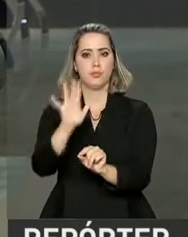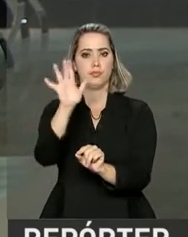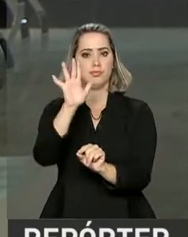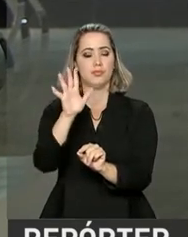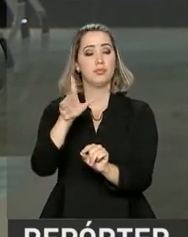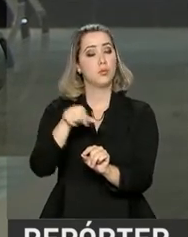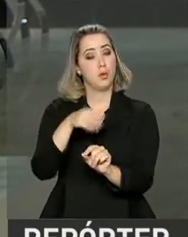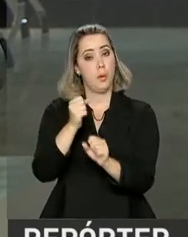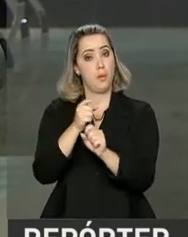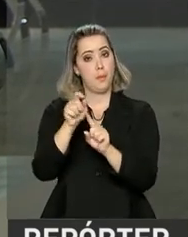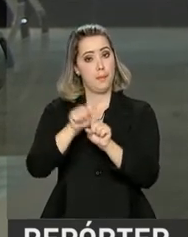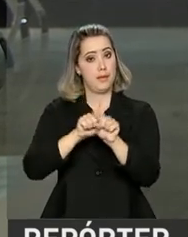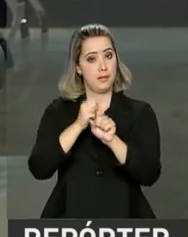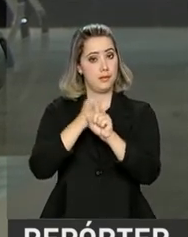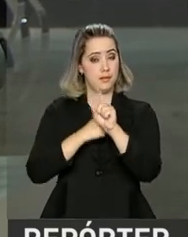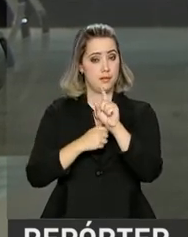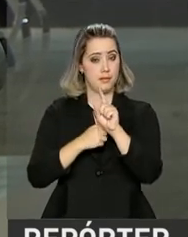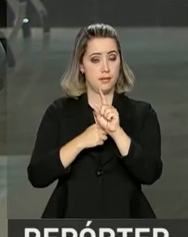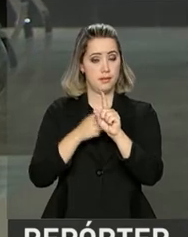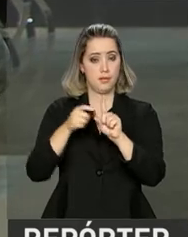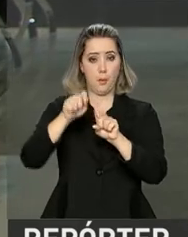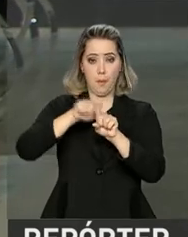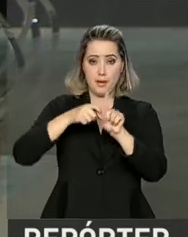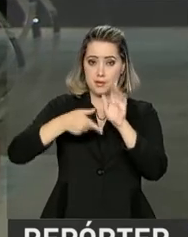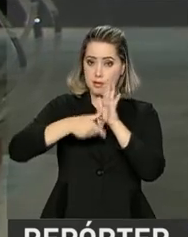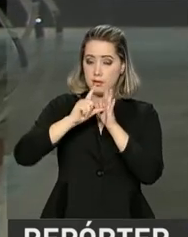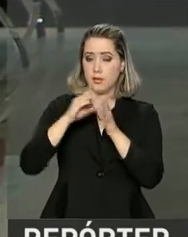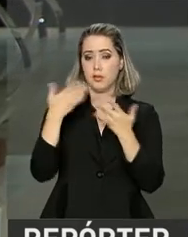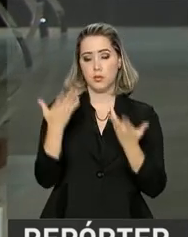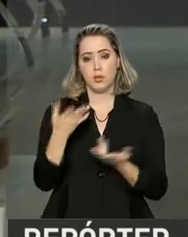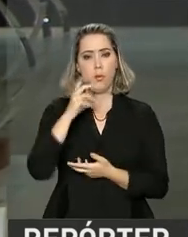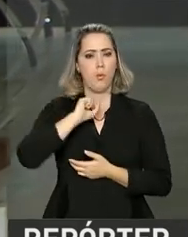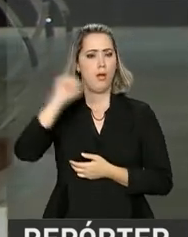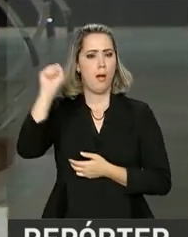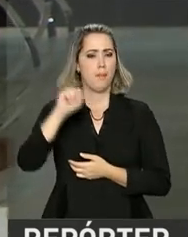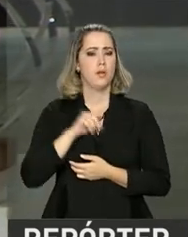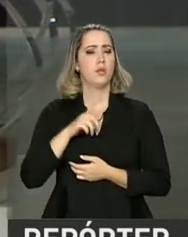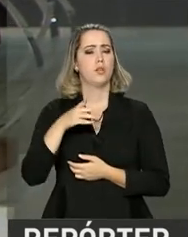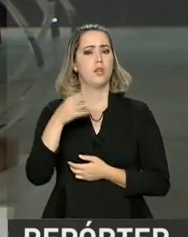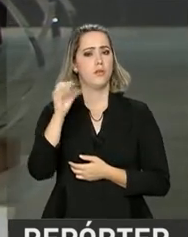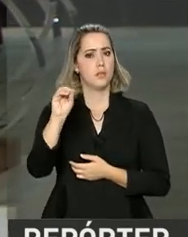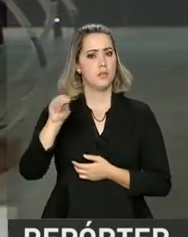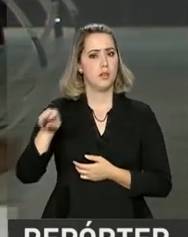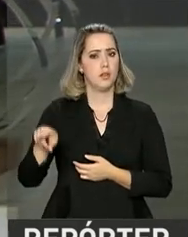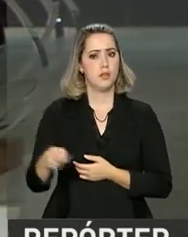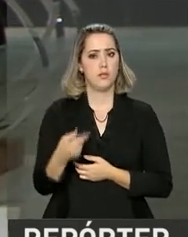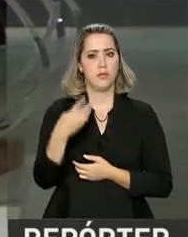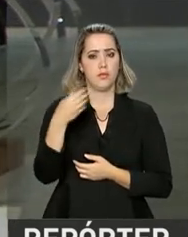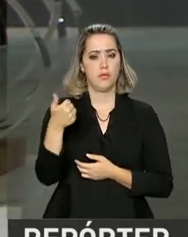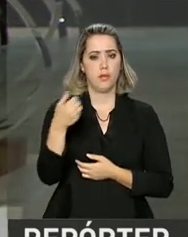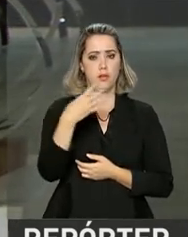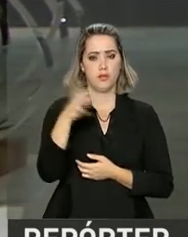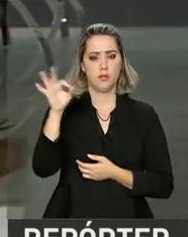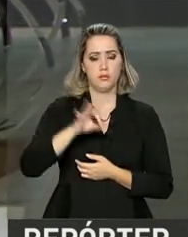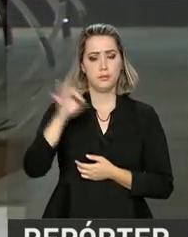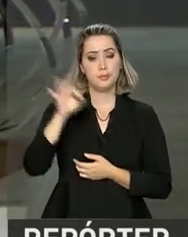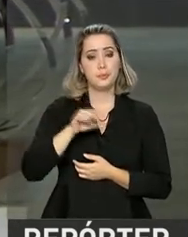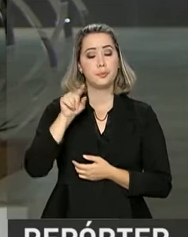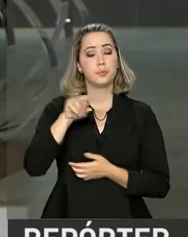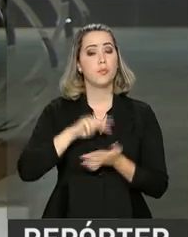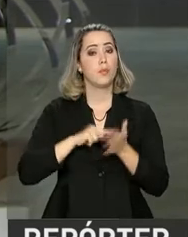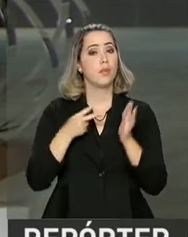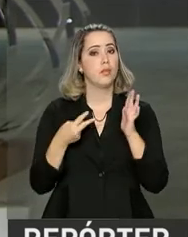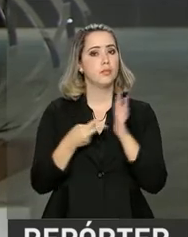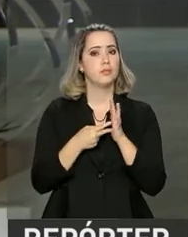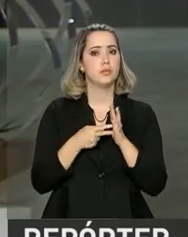o IBGE. Com isso, a inflação em abril registrou uma variação positiva de 0,14%, o que